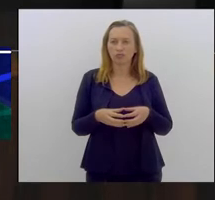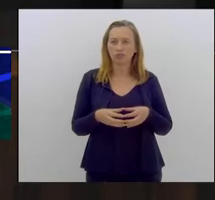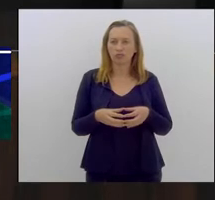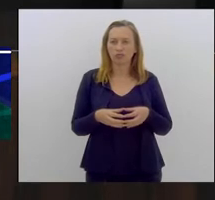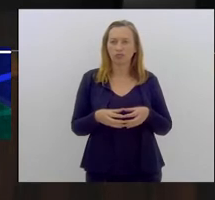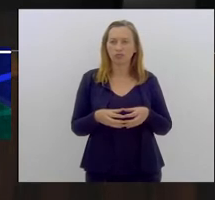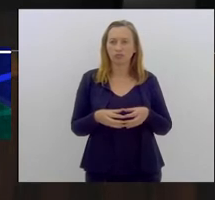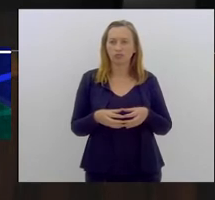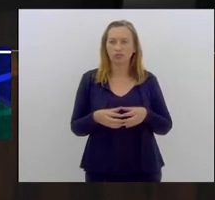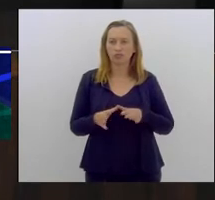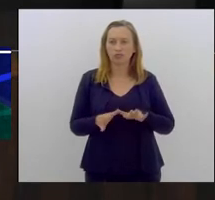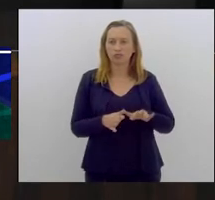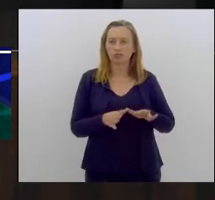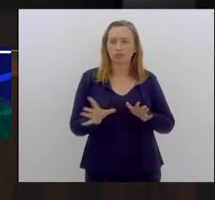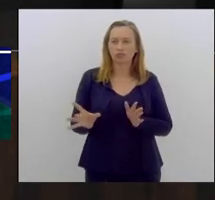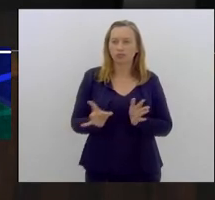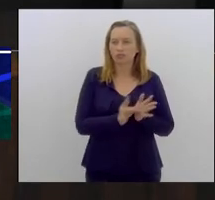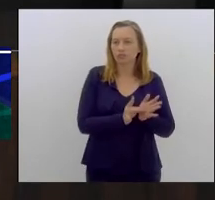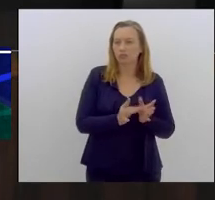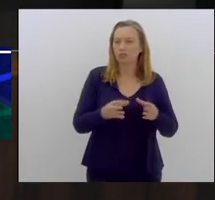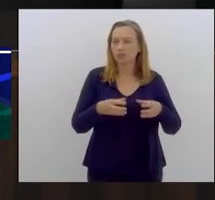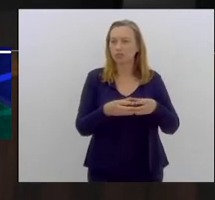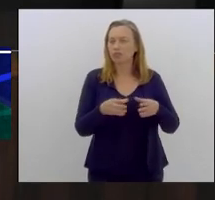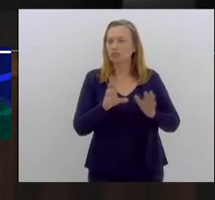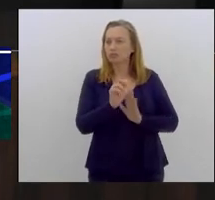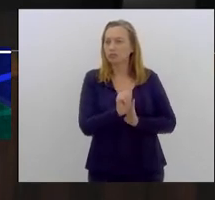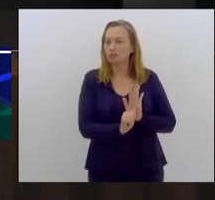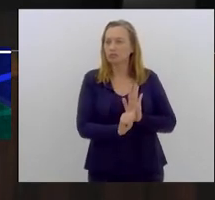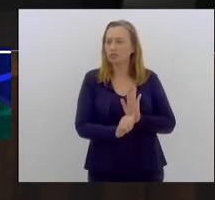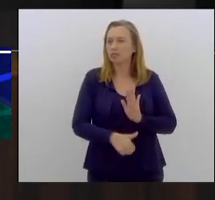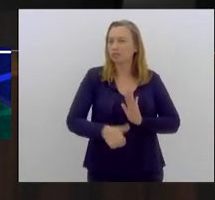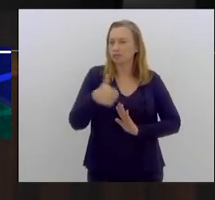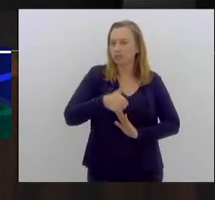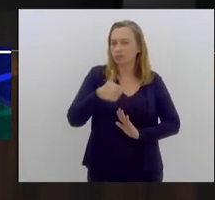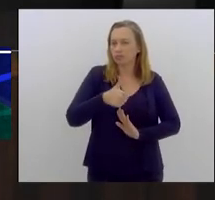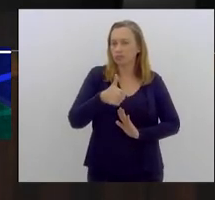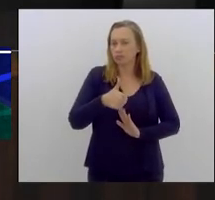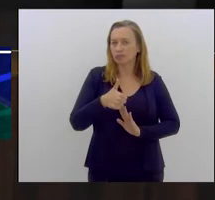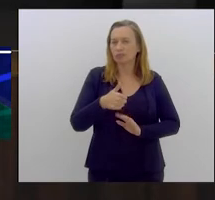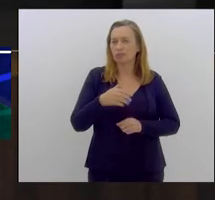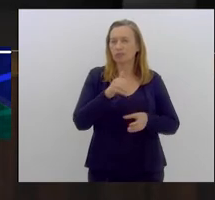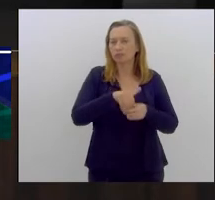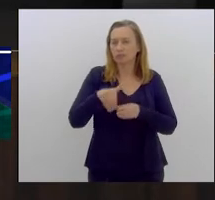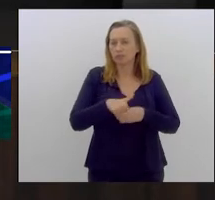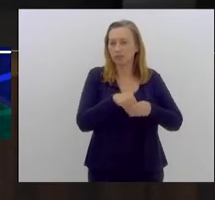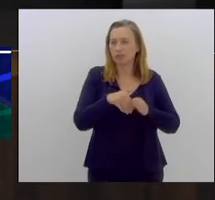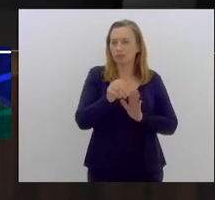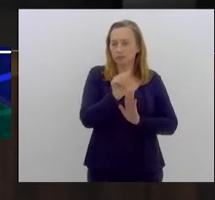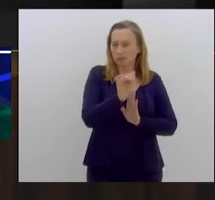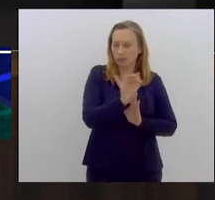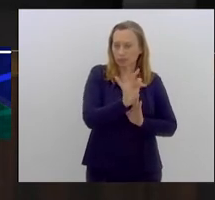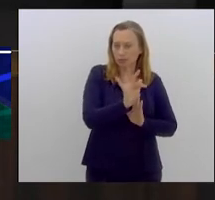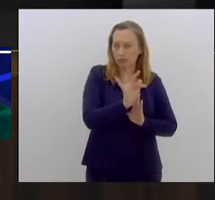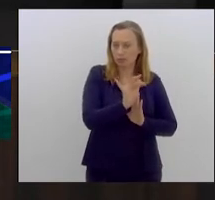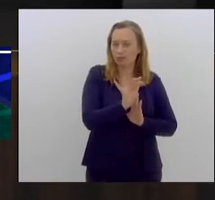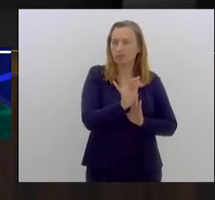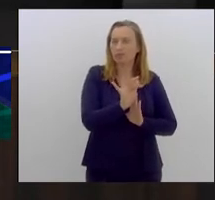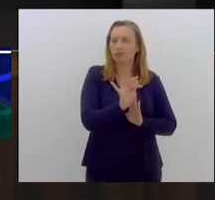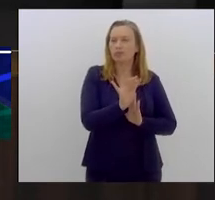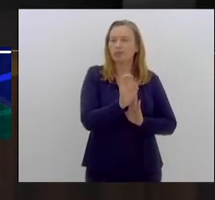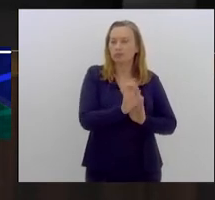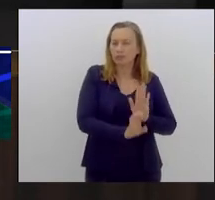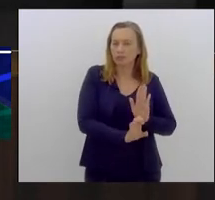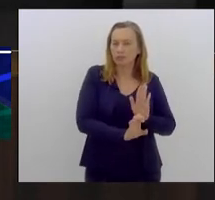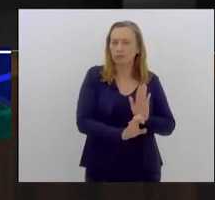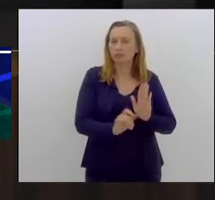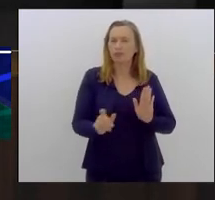O projeto foi emendado na comissão de redação. Então, vamos votar primeiro a emenda de redação, que é assim emendado. Então, em